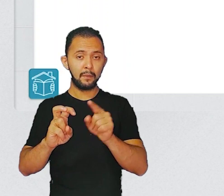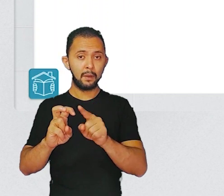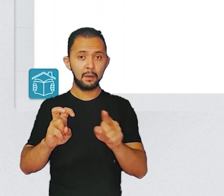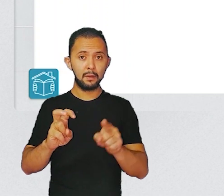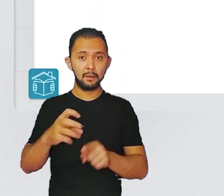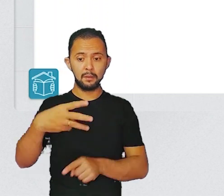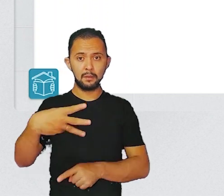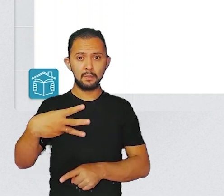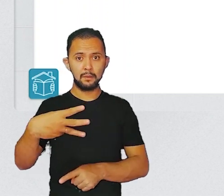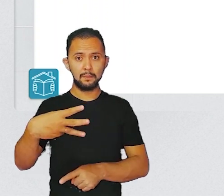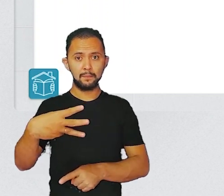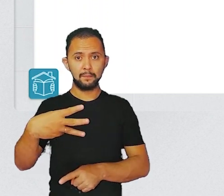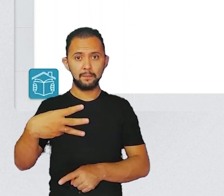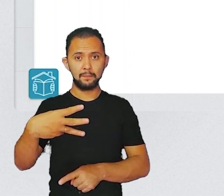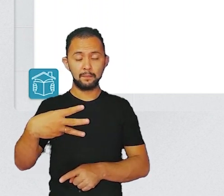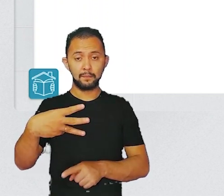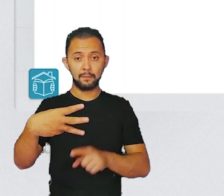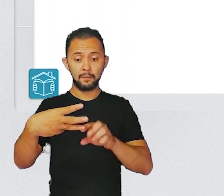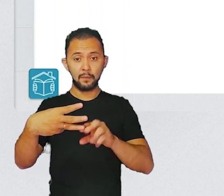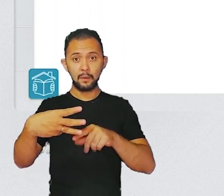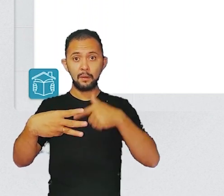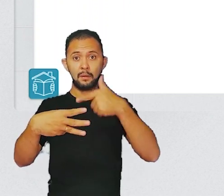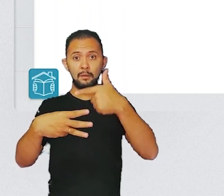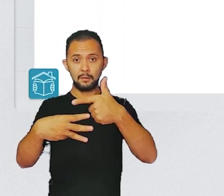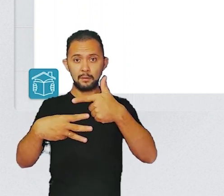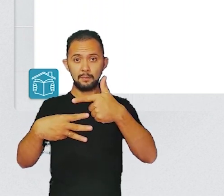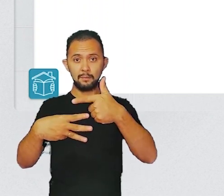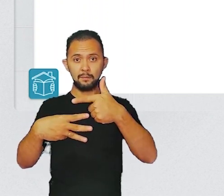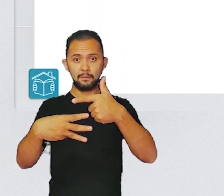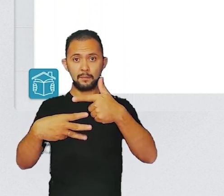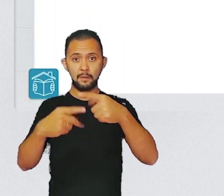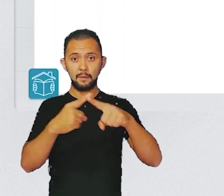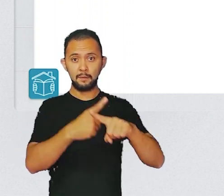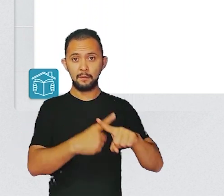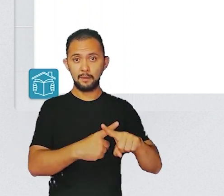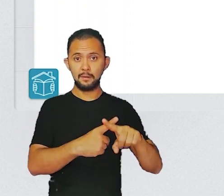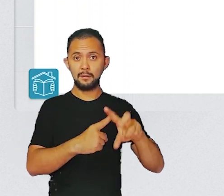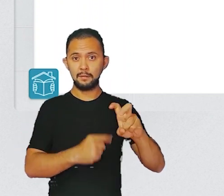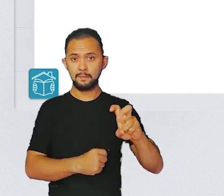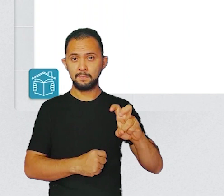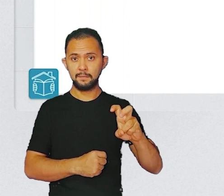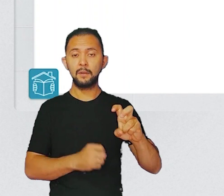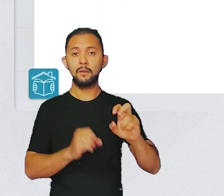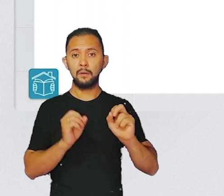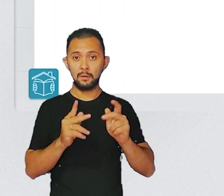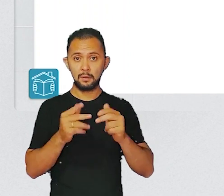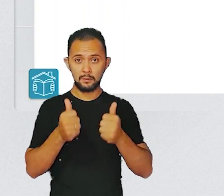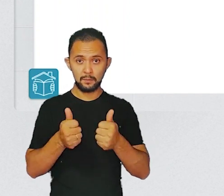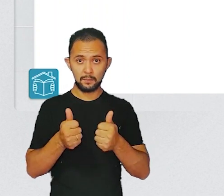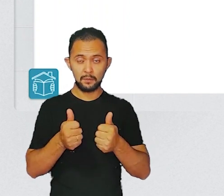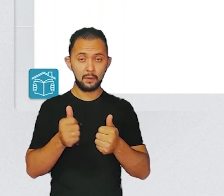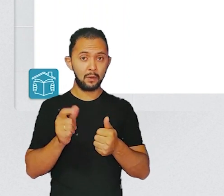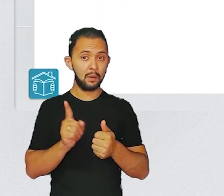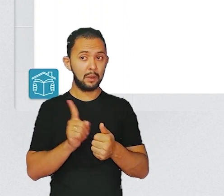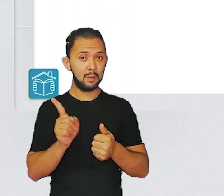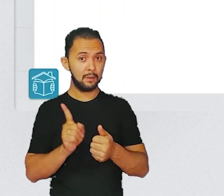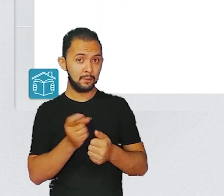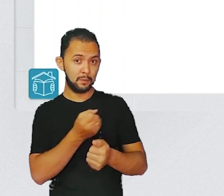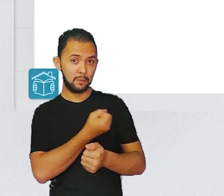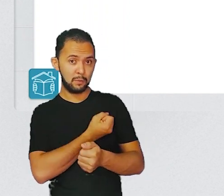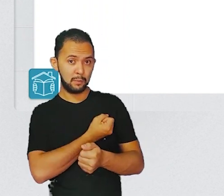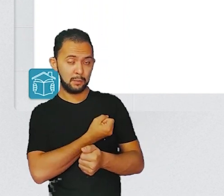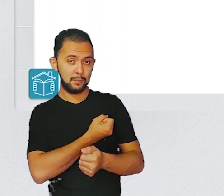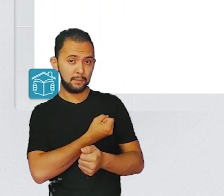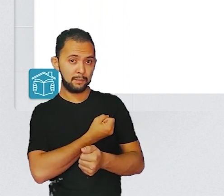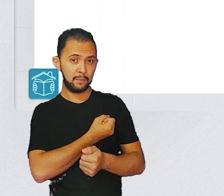a 3 elevado a 2 vezes 5. Tudo bem? Então, aquele número que a gente tinha lá em